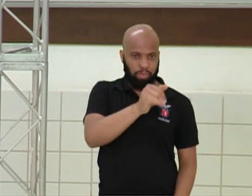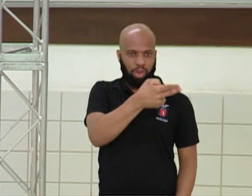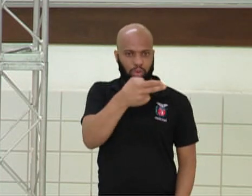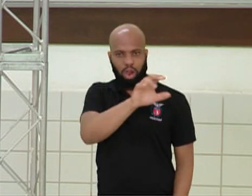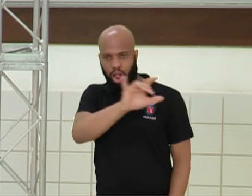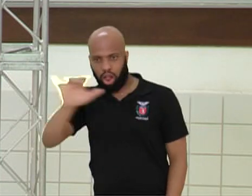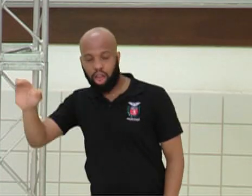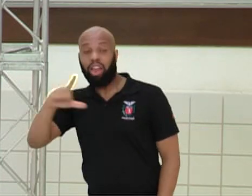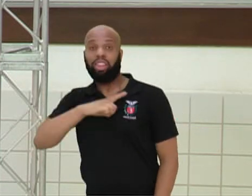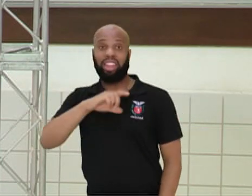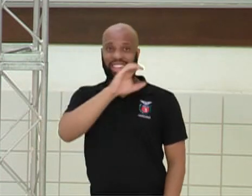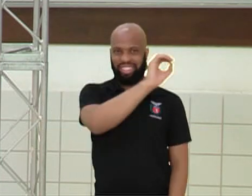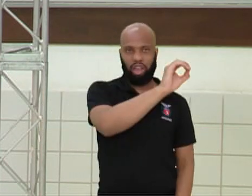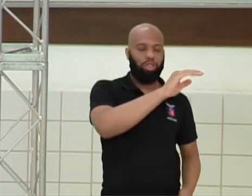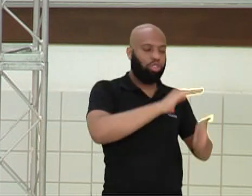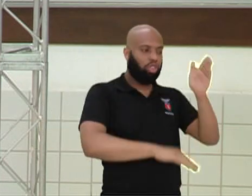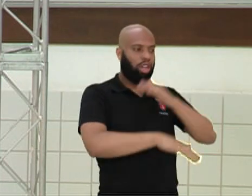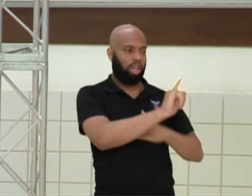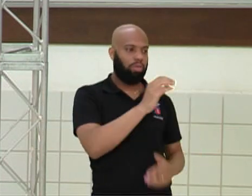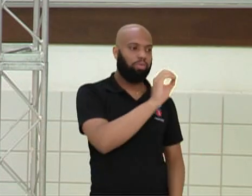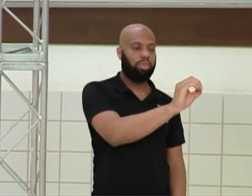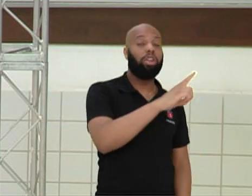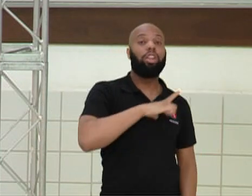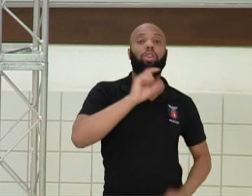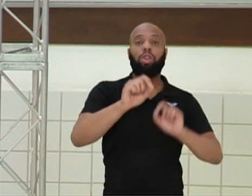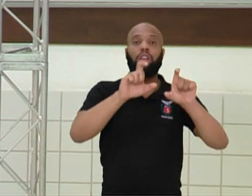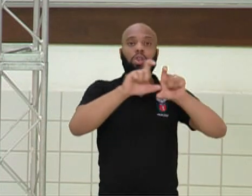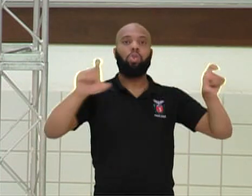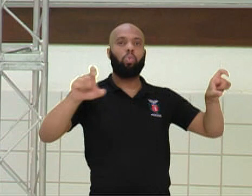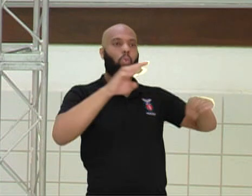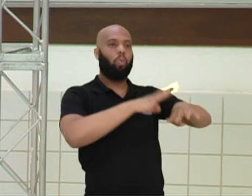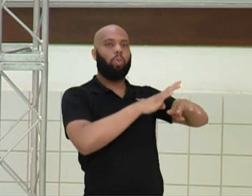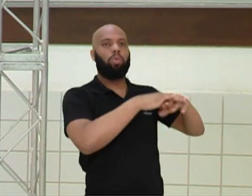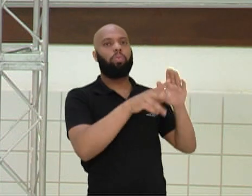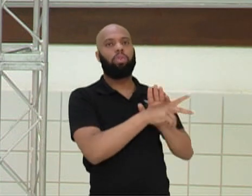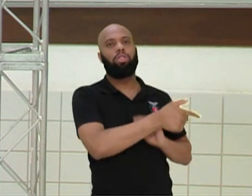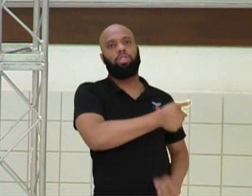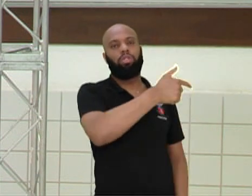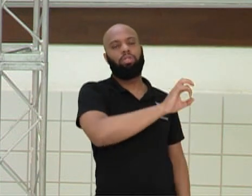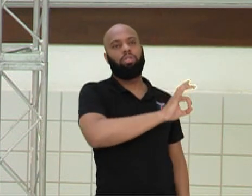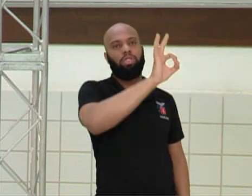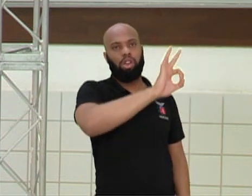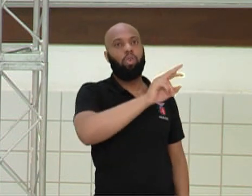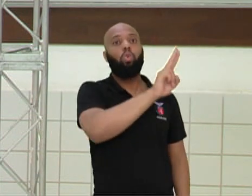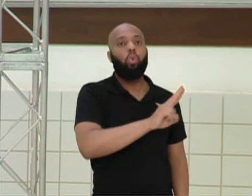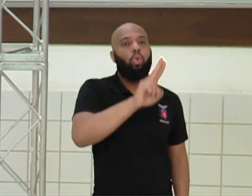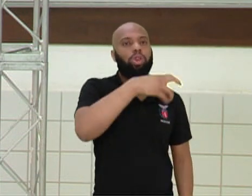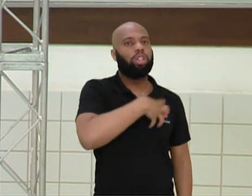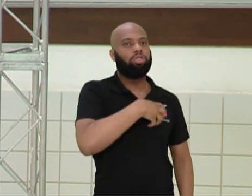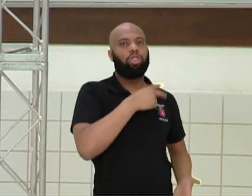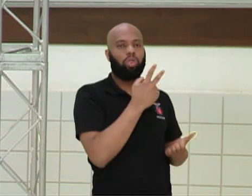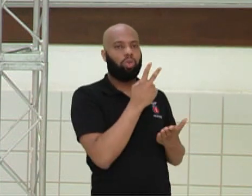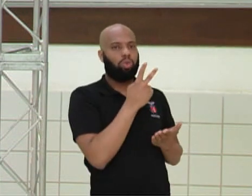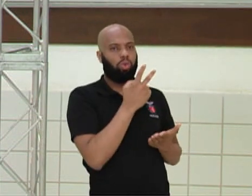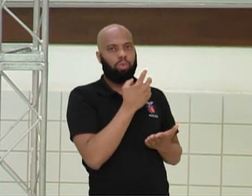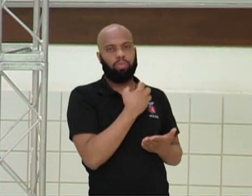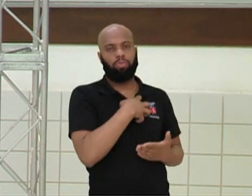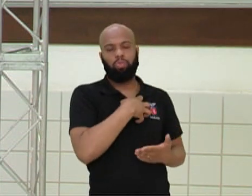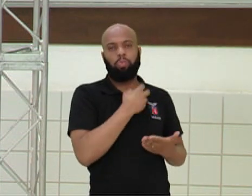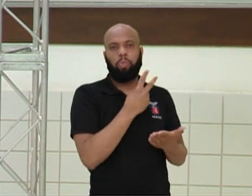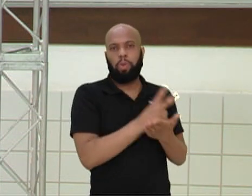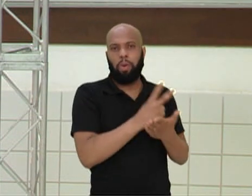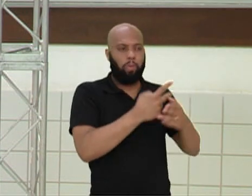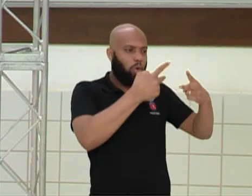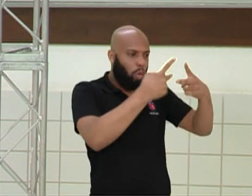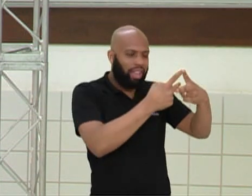você acaba tendo uma equação do segundo grau, que a gente aprendeu a resolver utilizando normalmente a fórmula de Bhaskara. Ou então